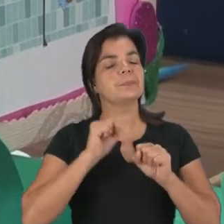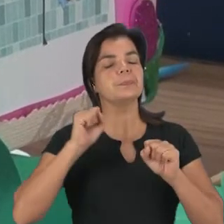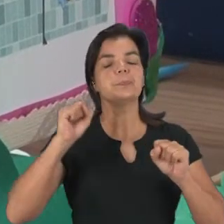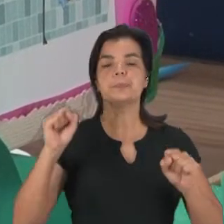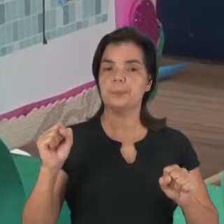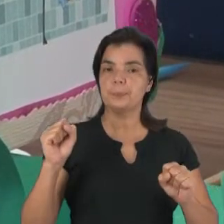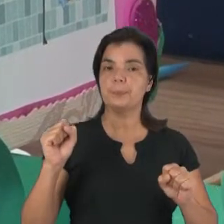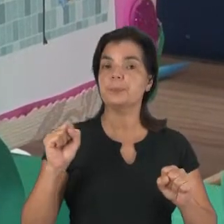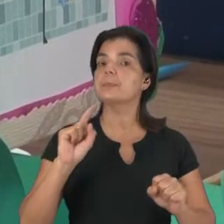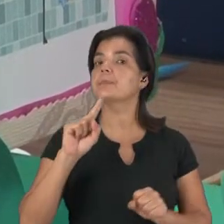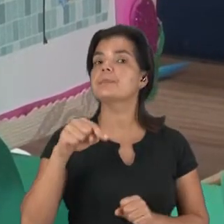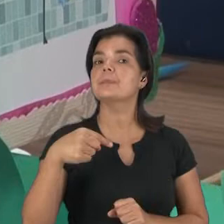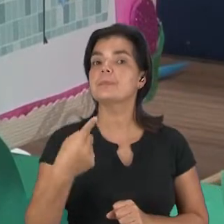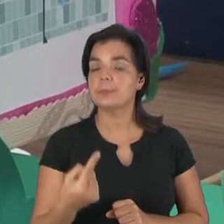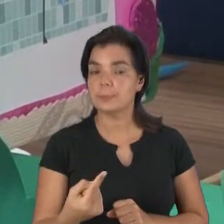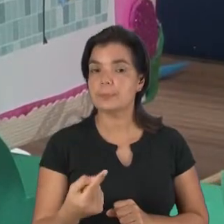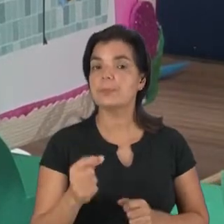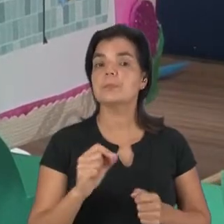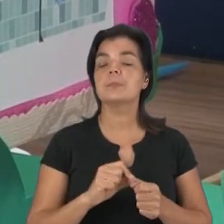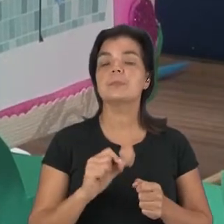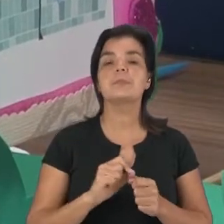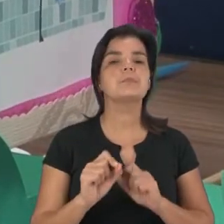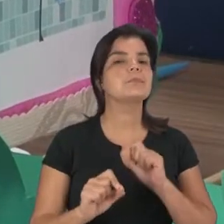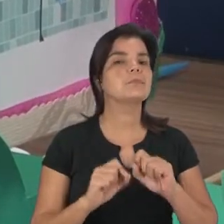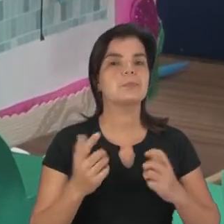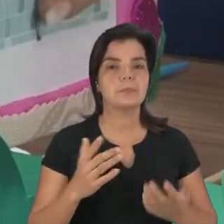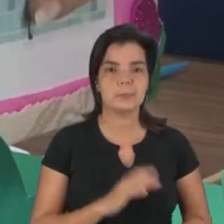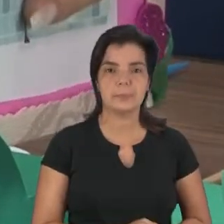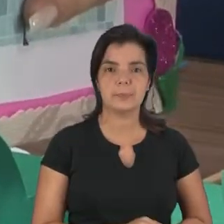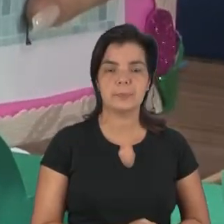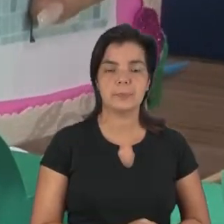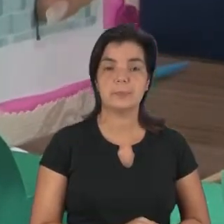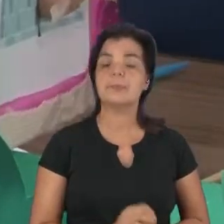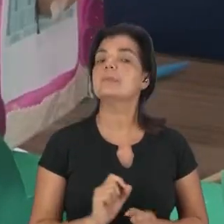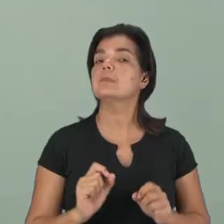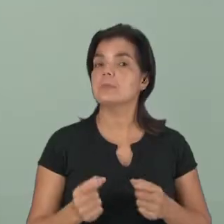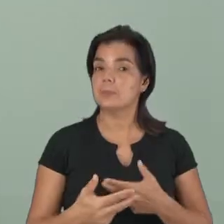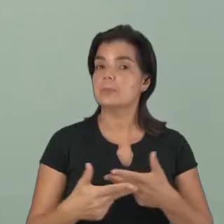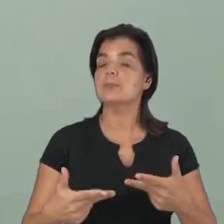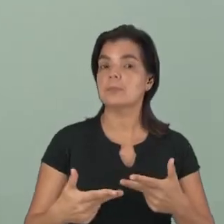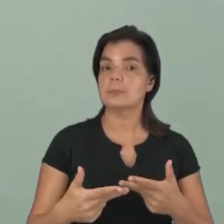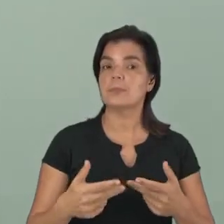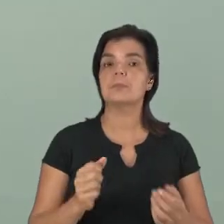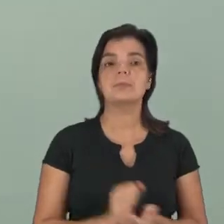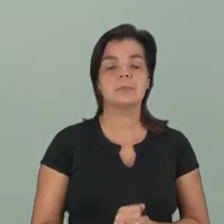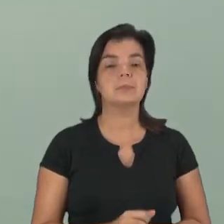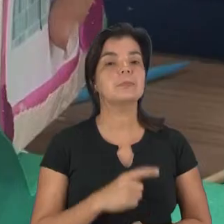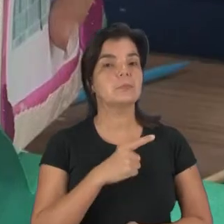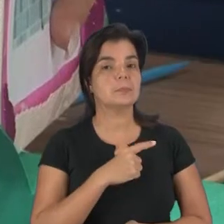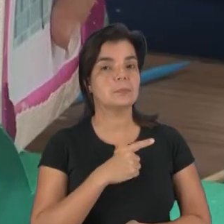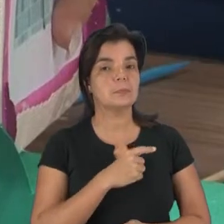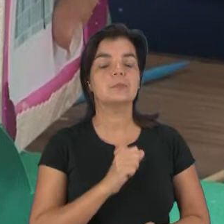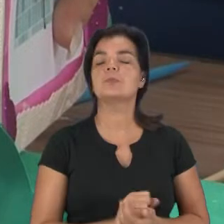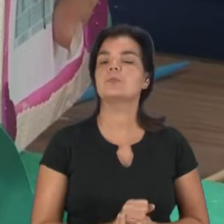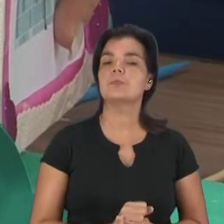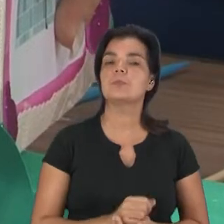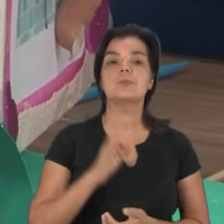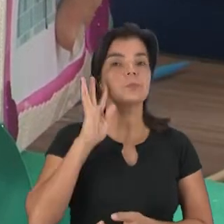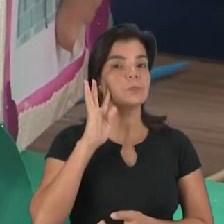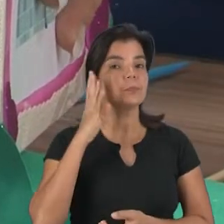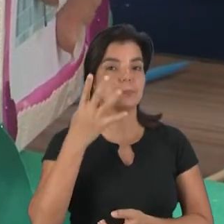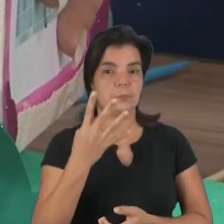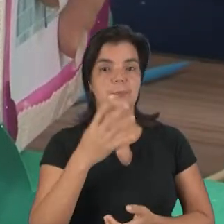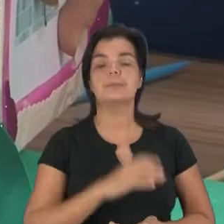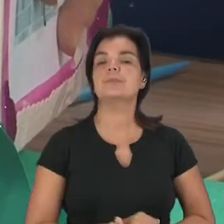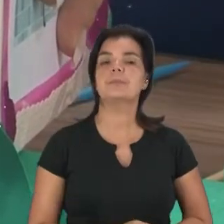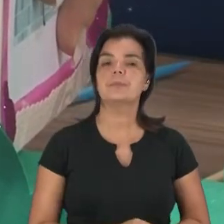Acordamos E aí depois nós podemos fazer o quê realizar as nossas atividades cumprir a nossa